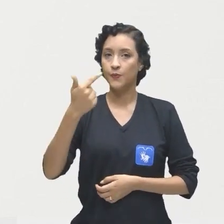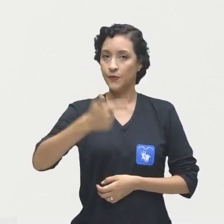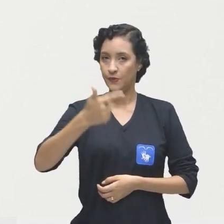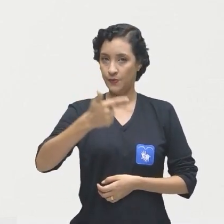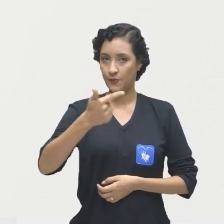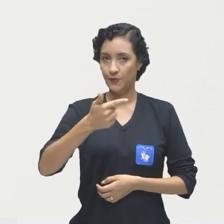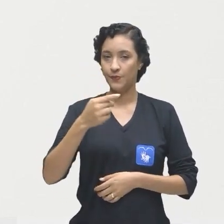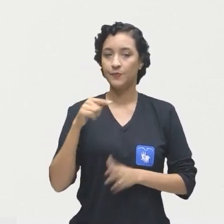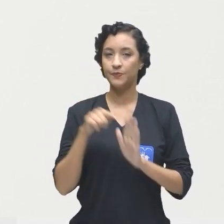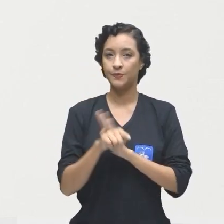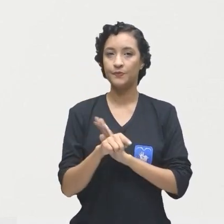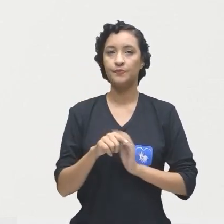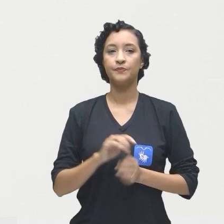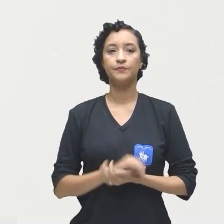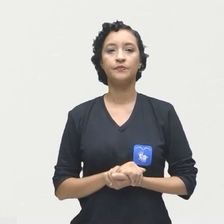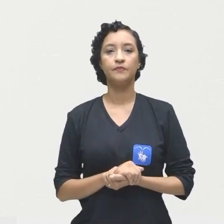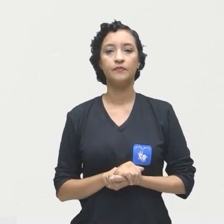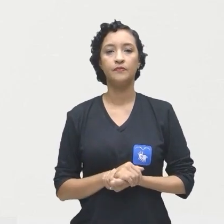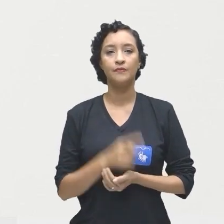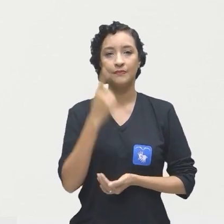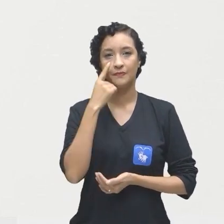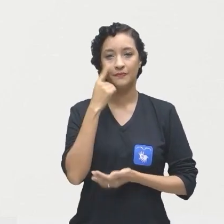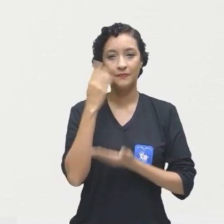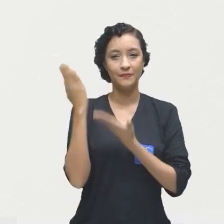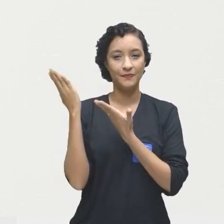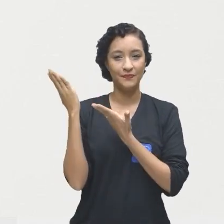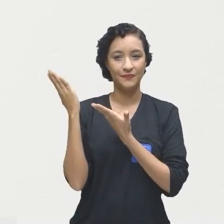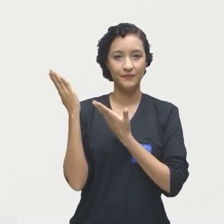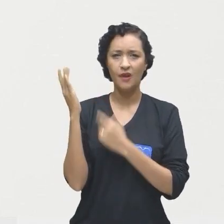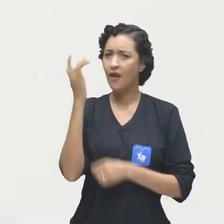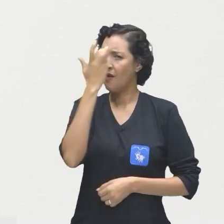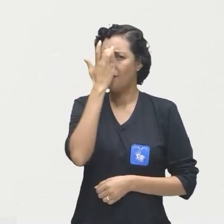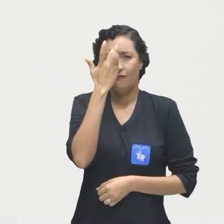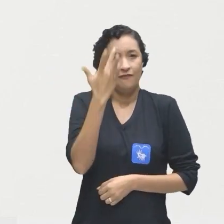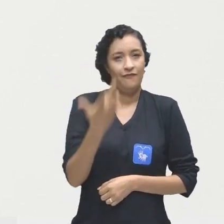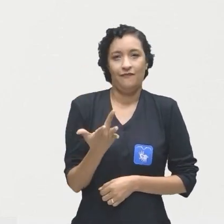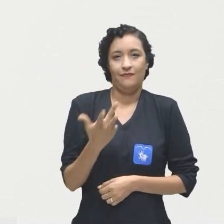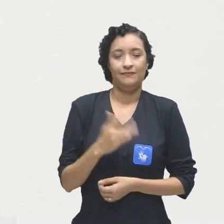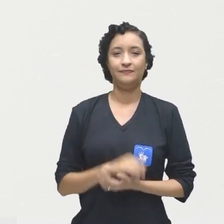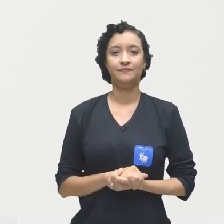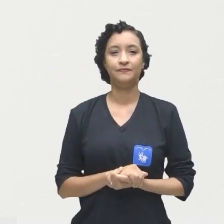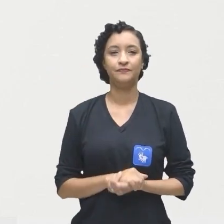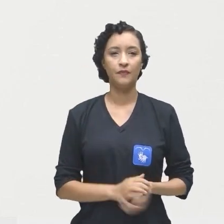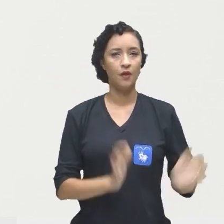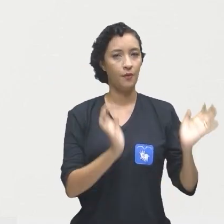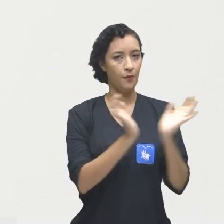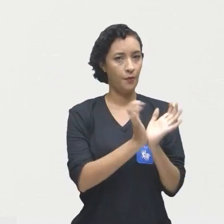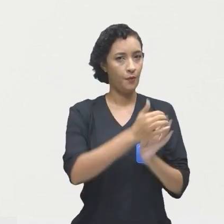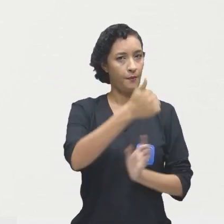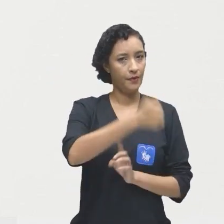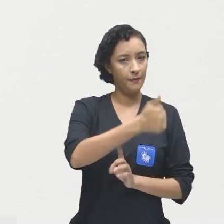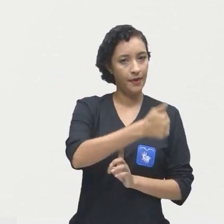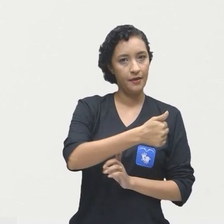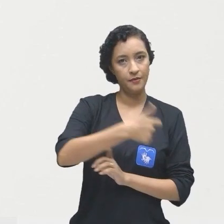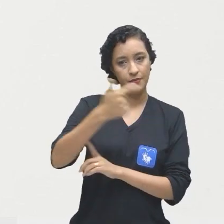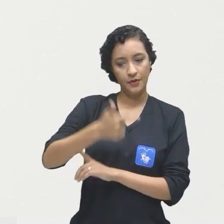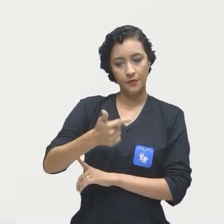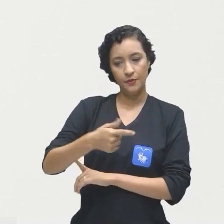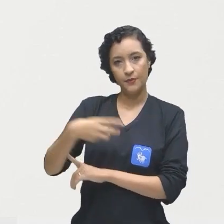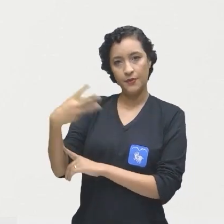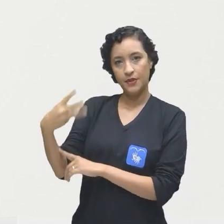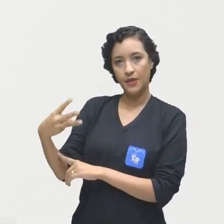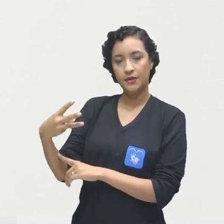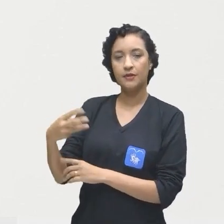questão. Essa tá muito fácil. Primeiro setor, segundo setor e terceiro setor. Leia com atenção